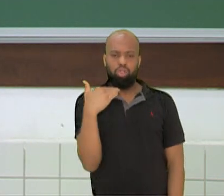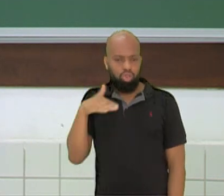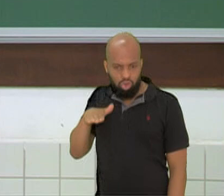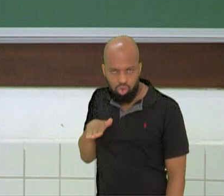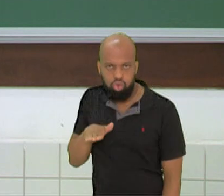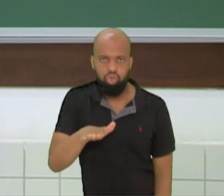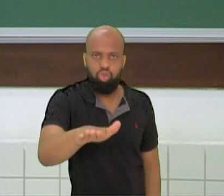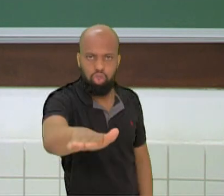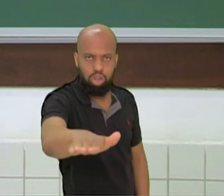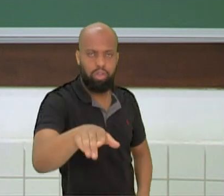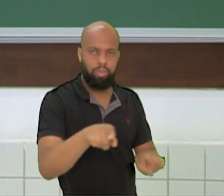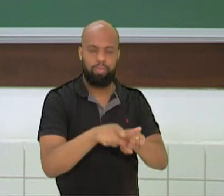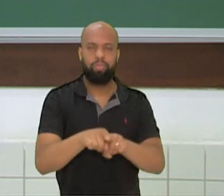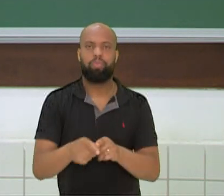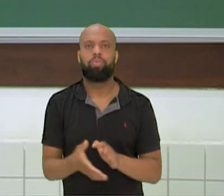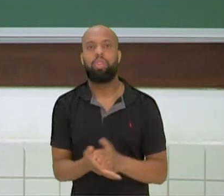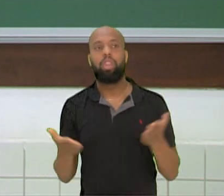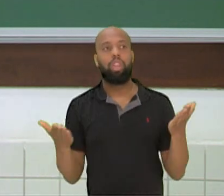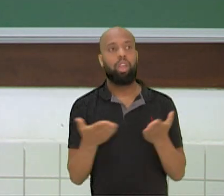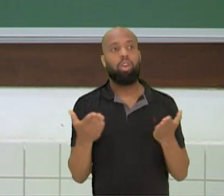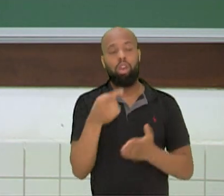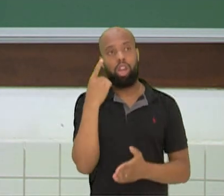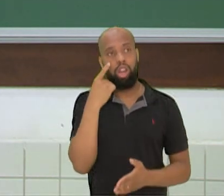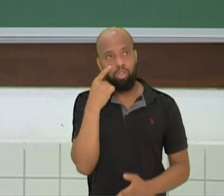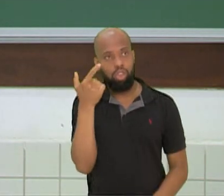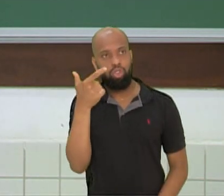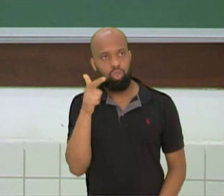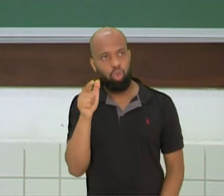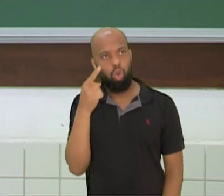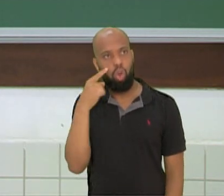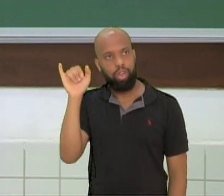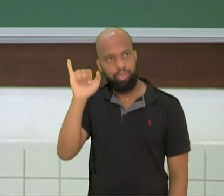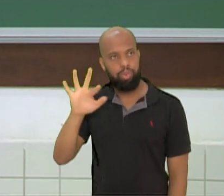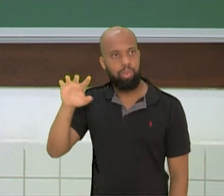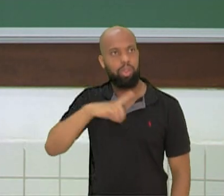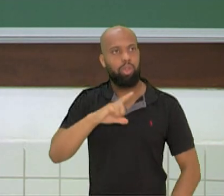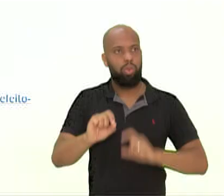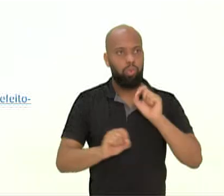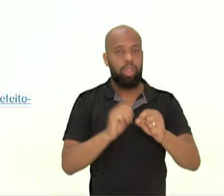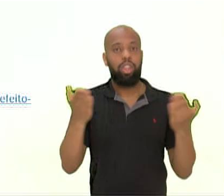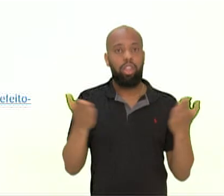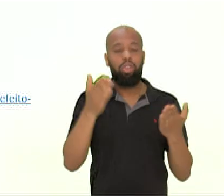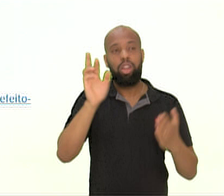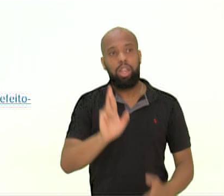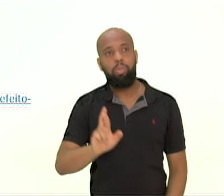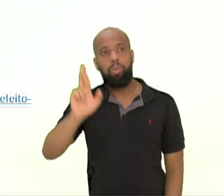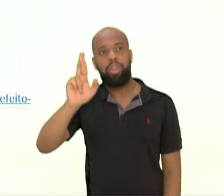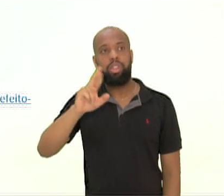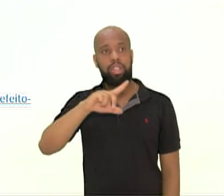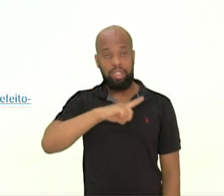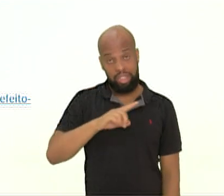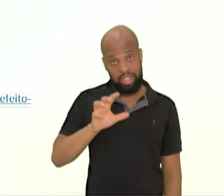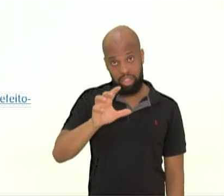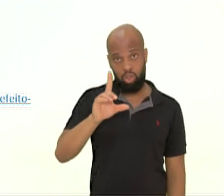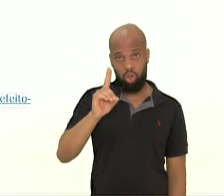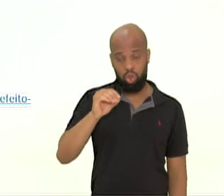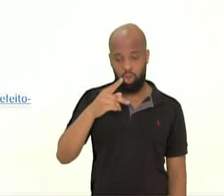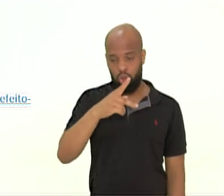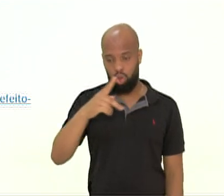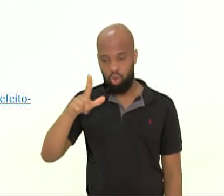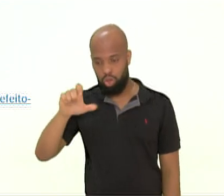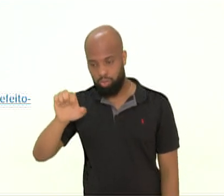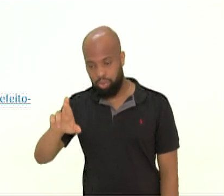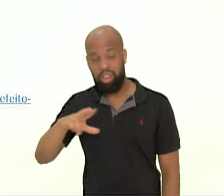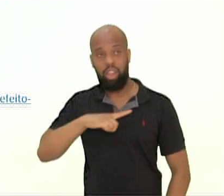afastando, ok? Vamos ali a tela então, novamente. Olha o que temos aqui, ó. A representação que a gente vai ter acaba mostrando o seguinte: